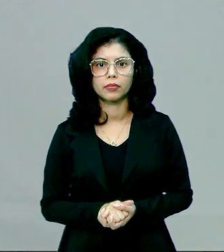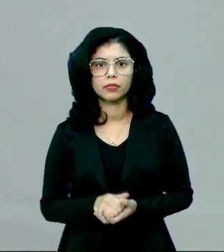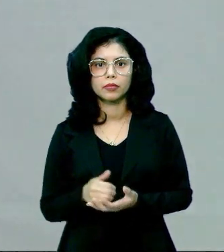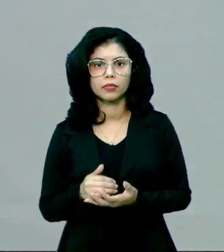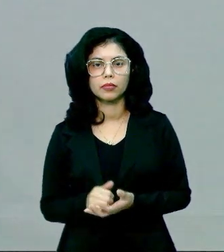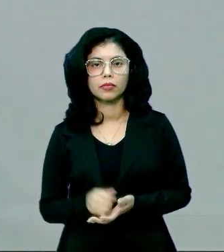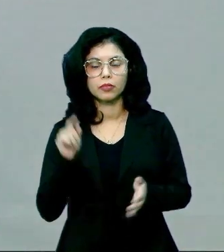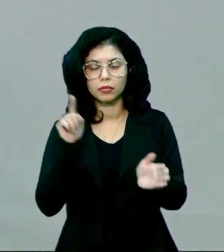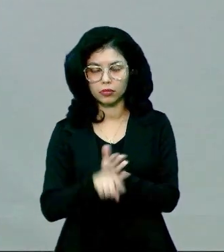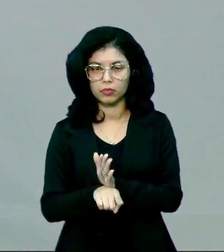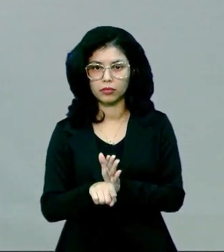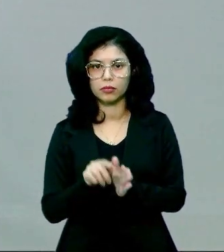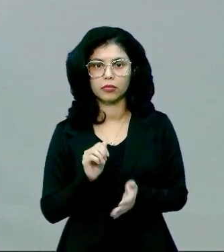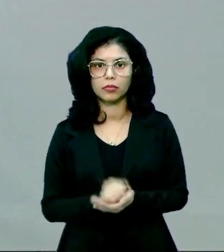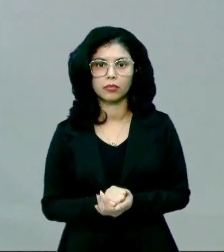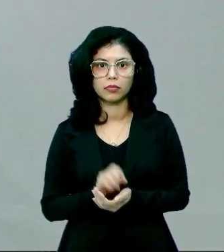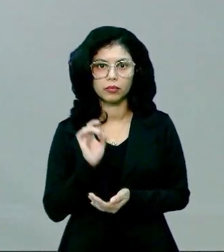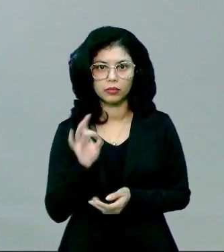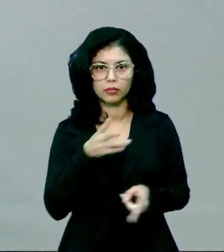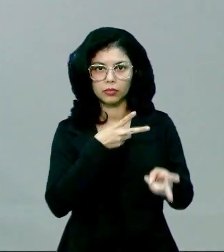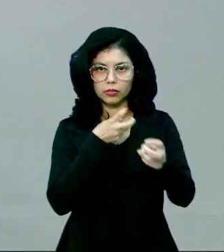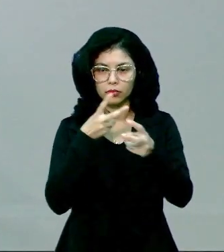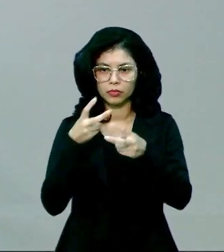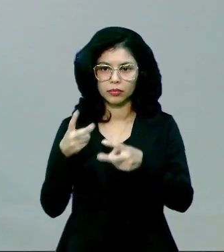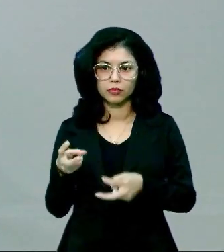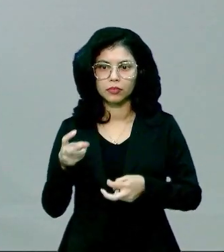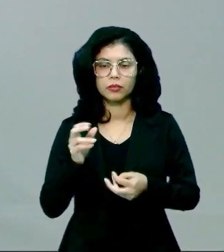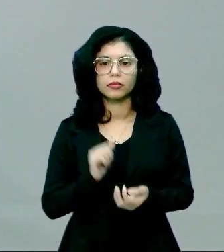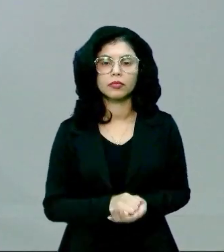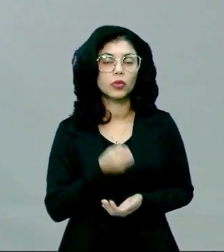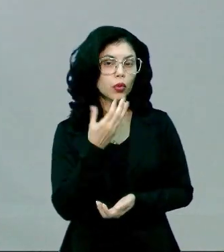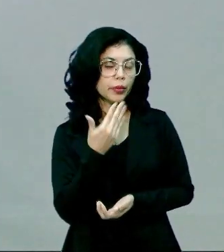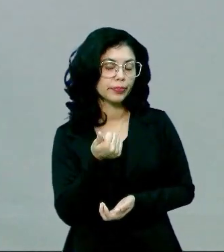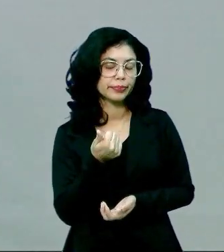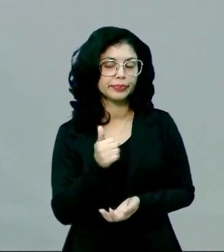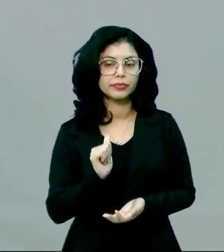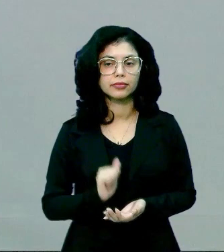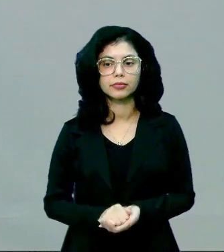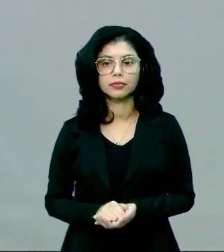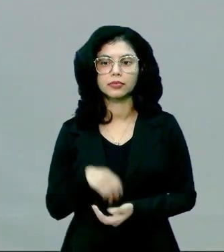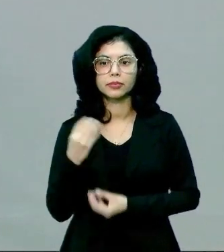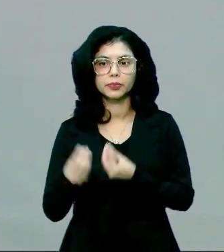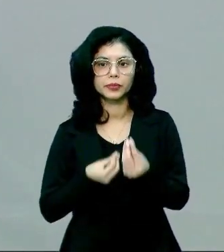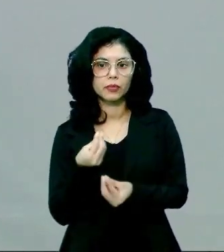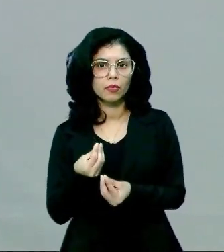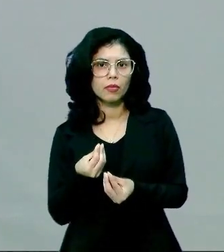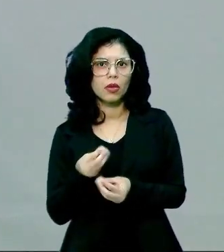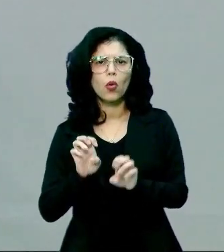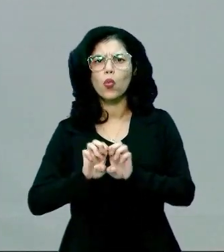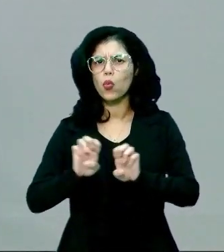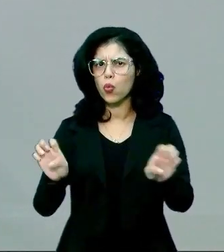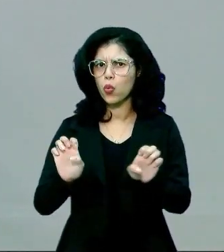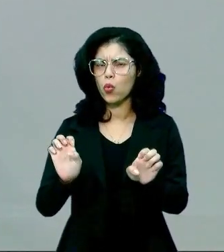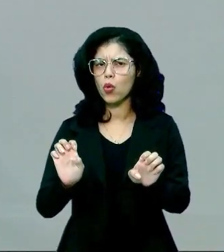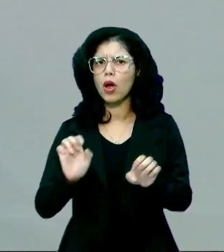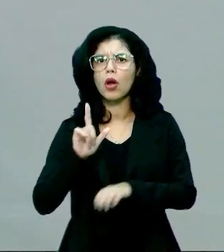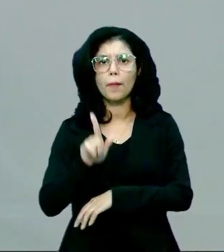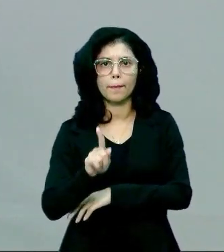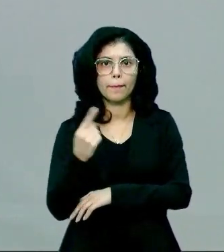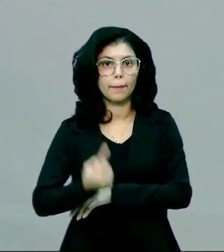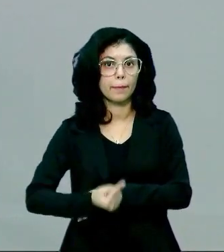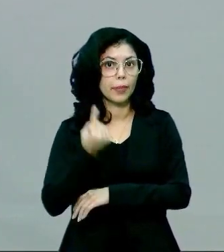Pessoal, é uma questão só de observação, tudo bem? É como se fosse uma equação do primeiro